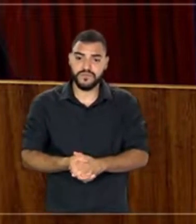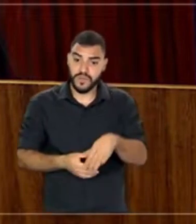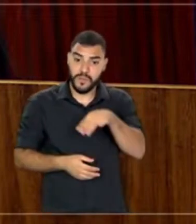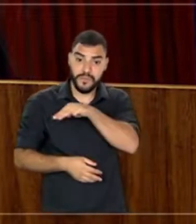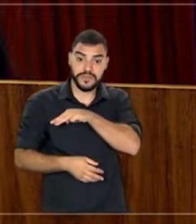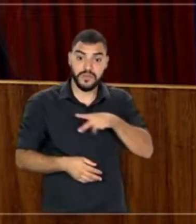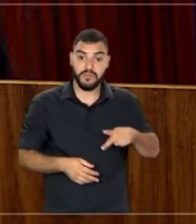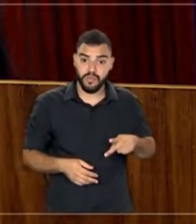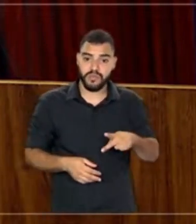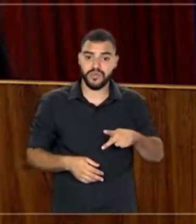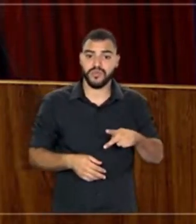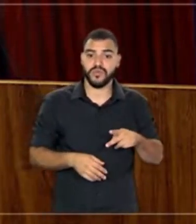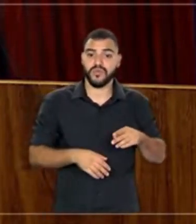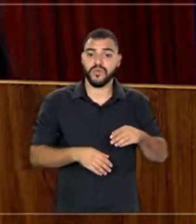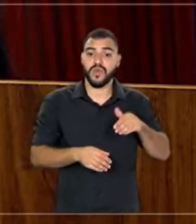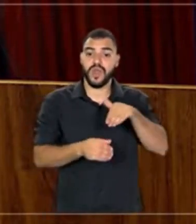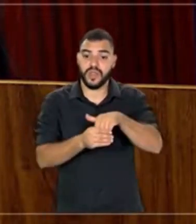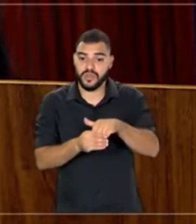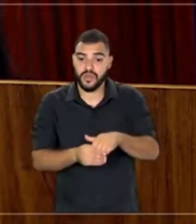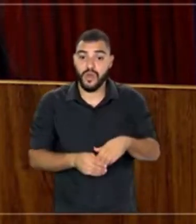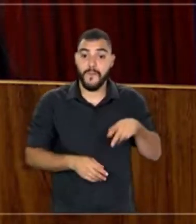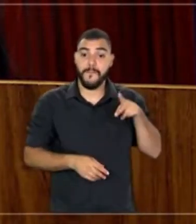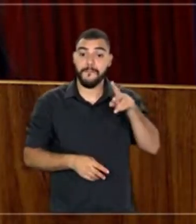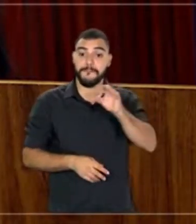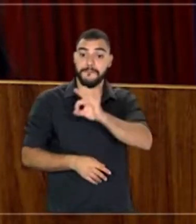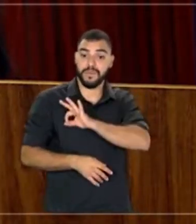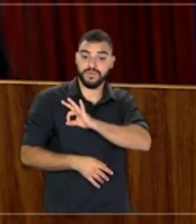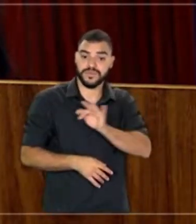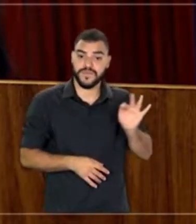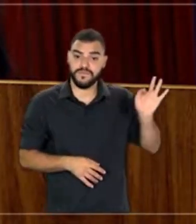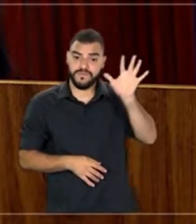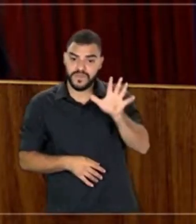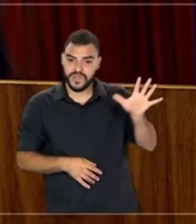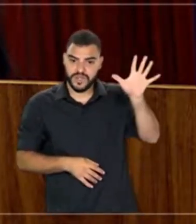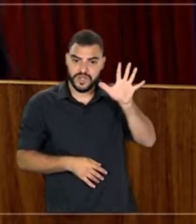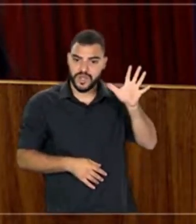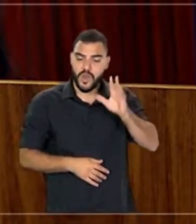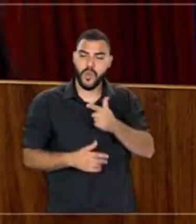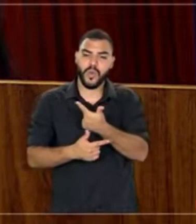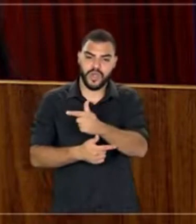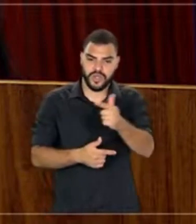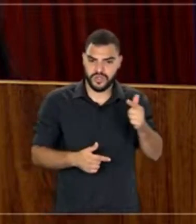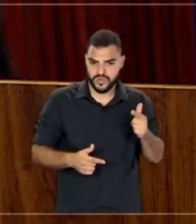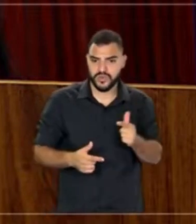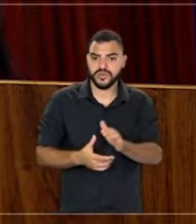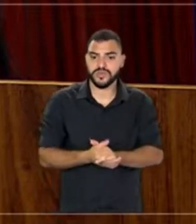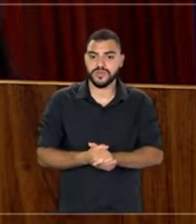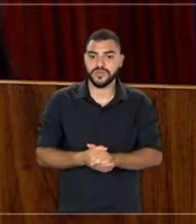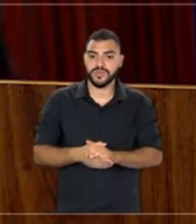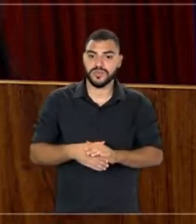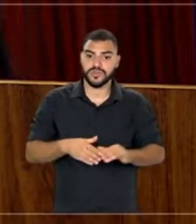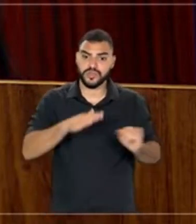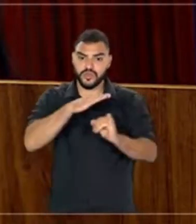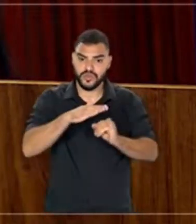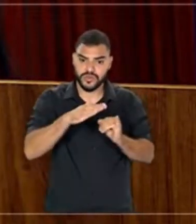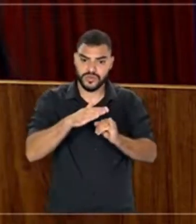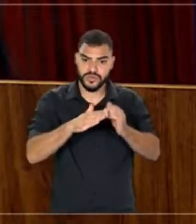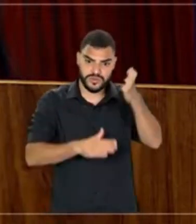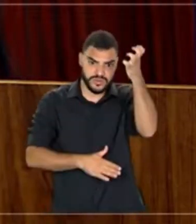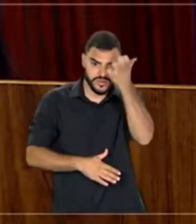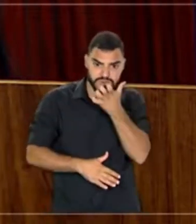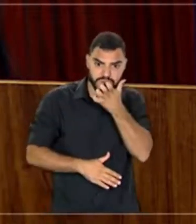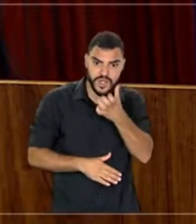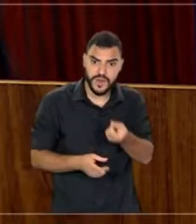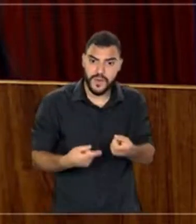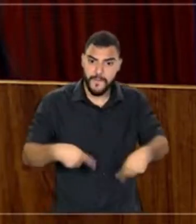a Polícia Federal e as Forças Armadas, instituição séria, competente e